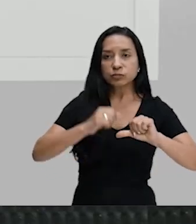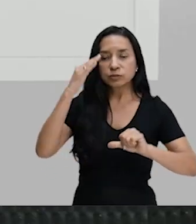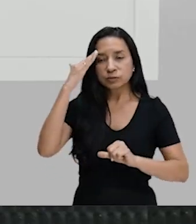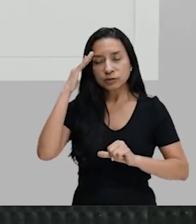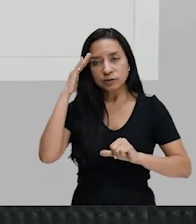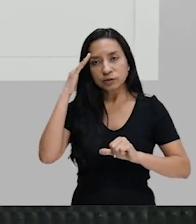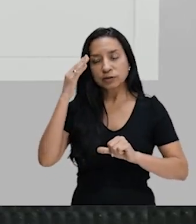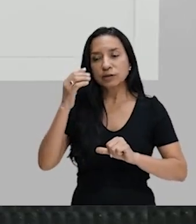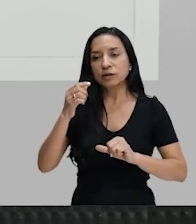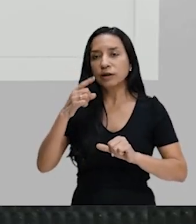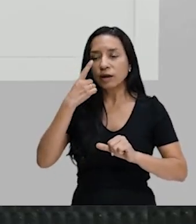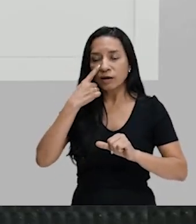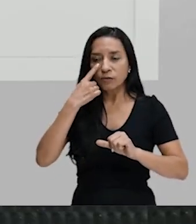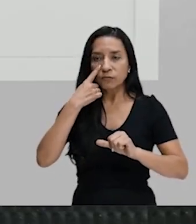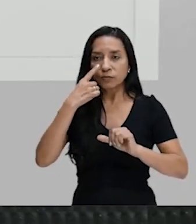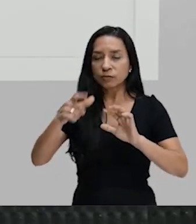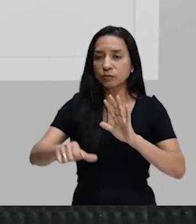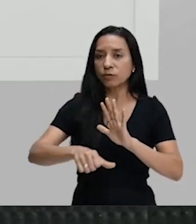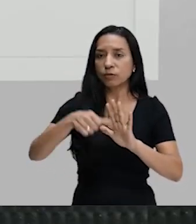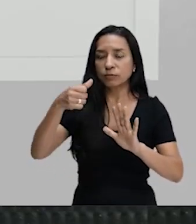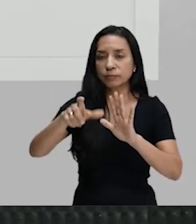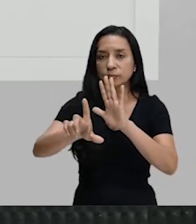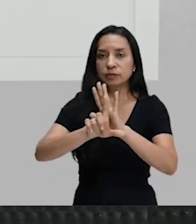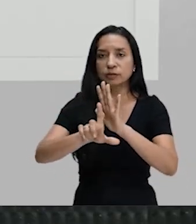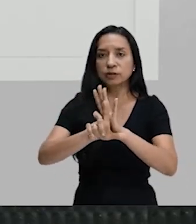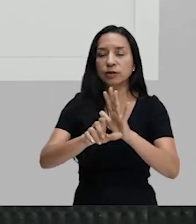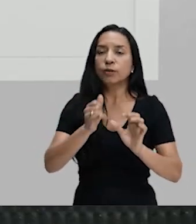consideração a primeira lei. Ok? Como por exemplo,